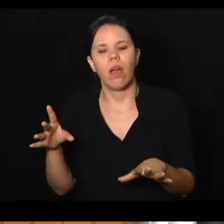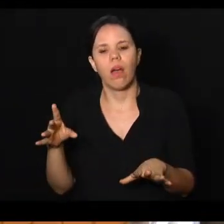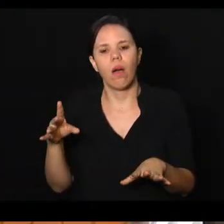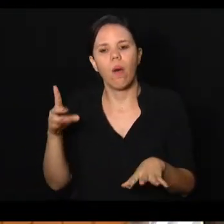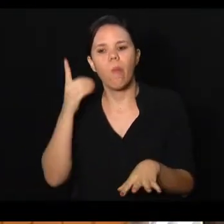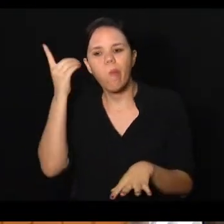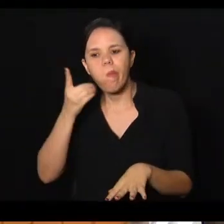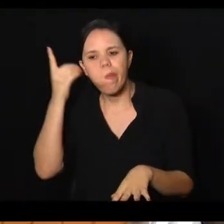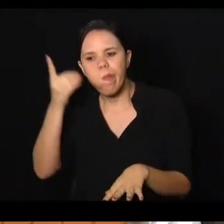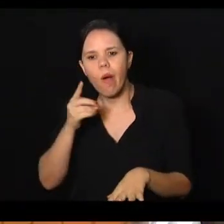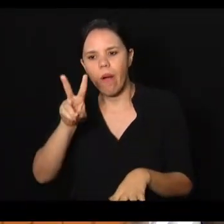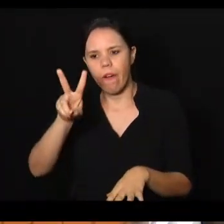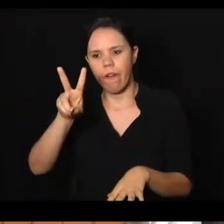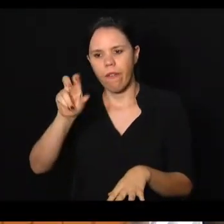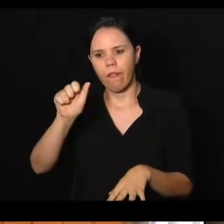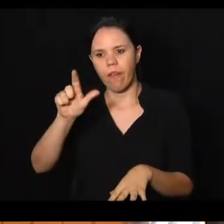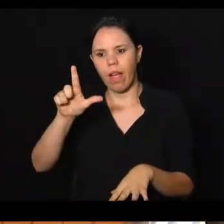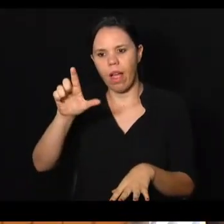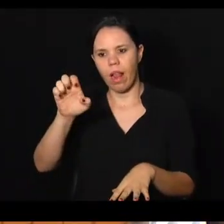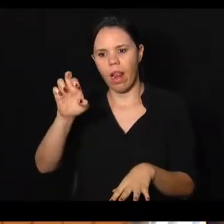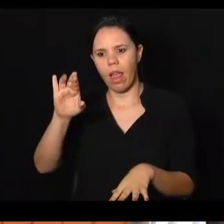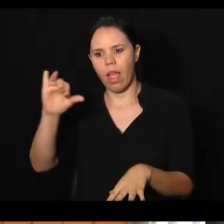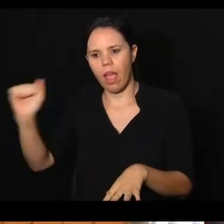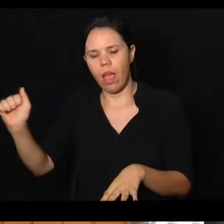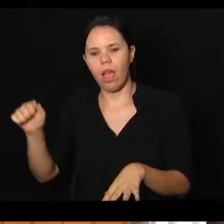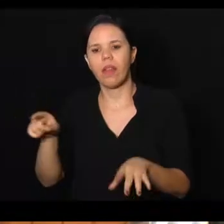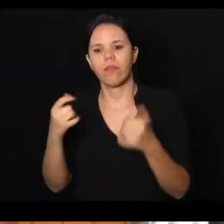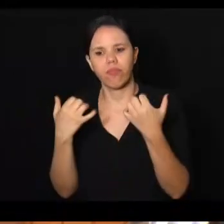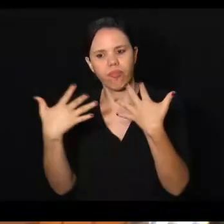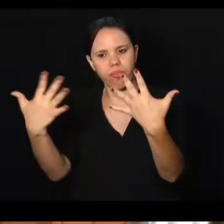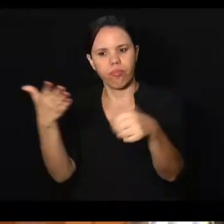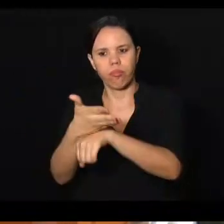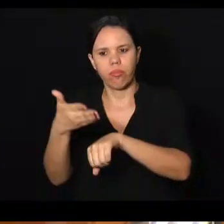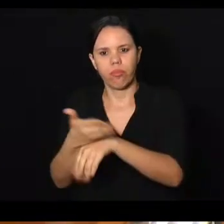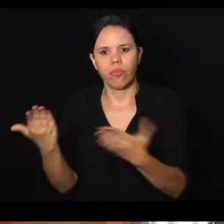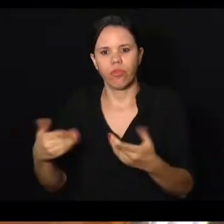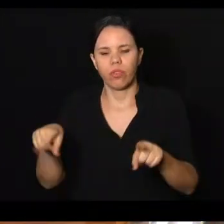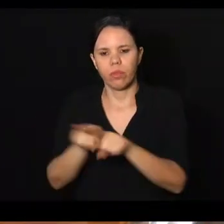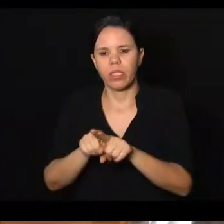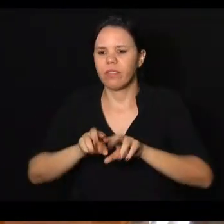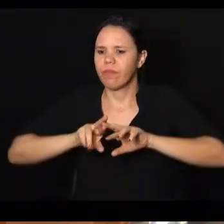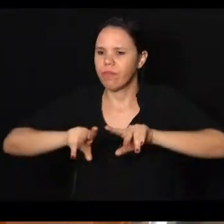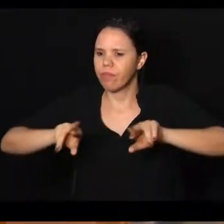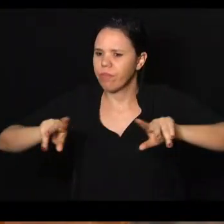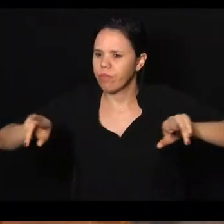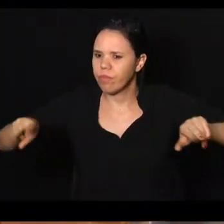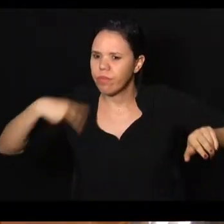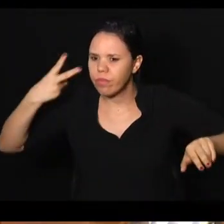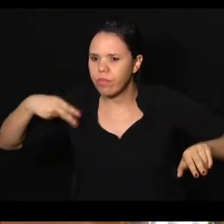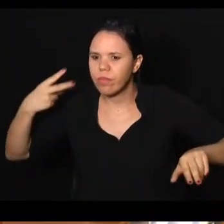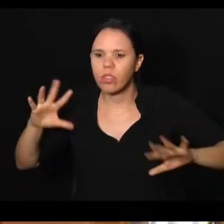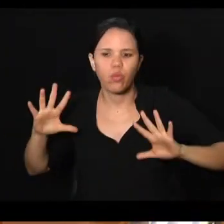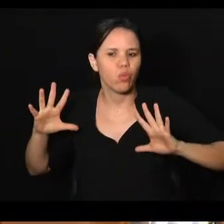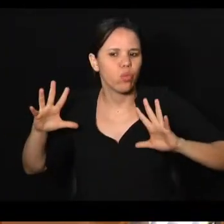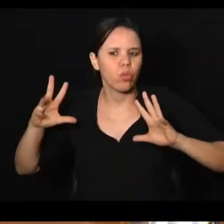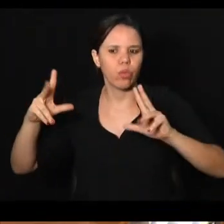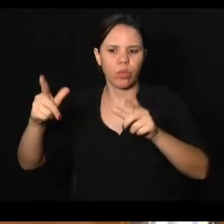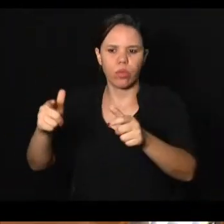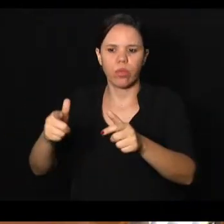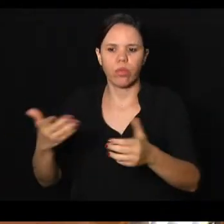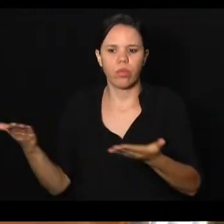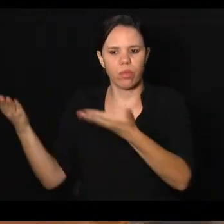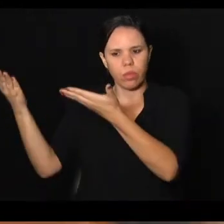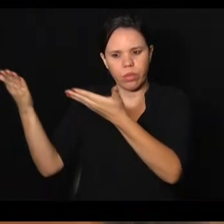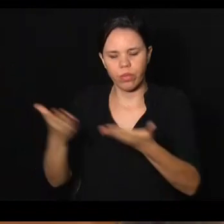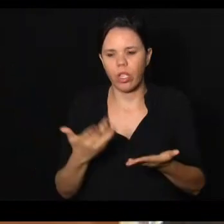conosco, participando desta audiência conosco também. Os demais vereadores que vieram